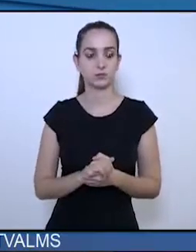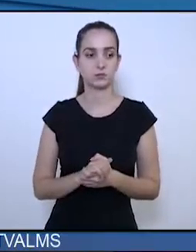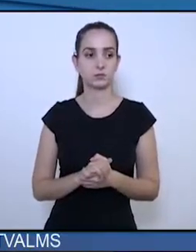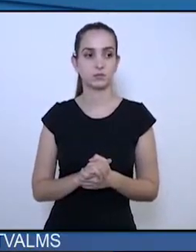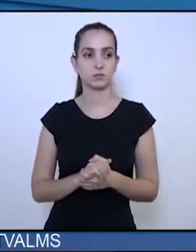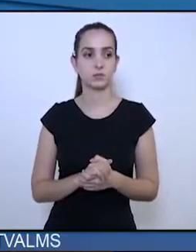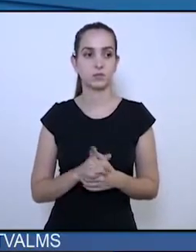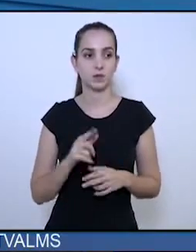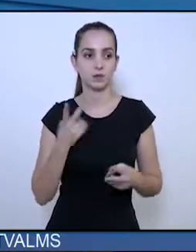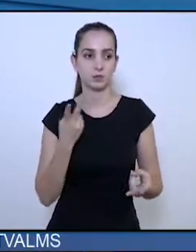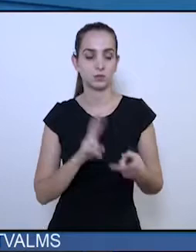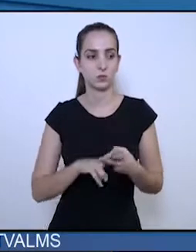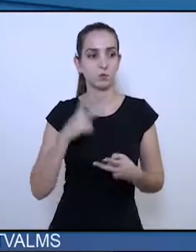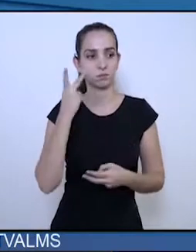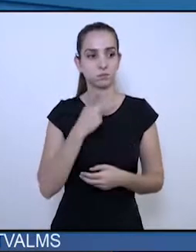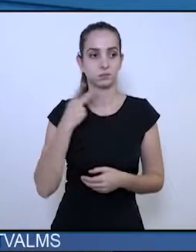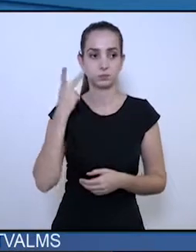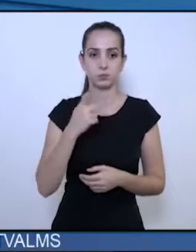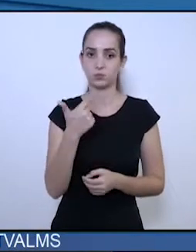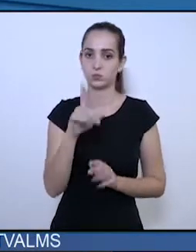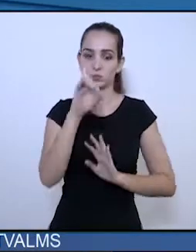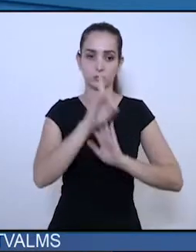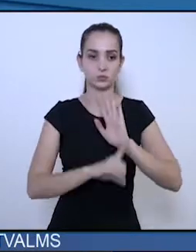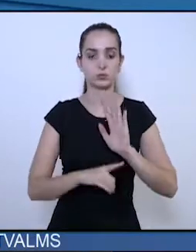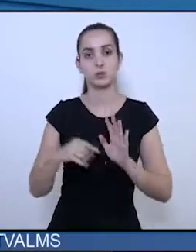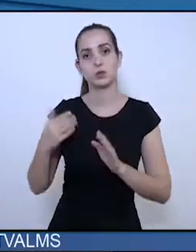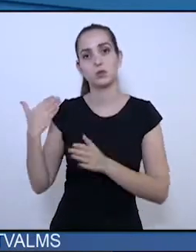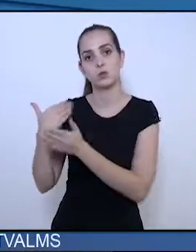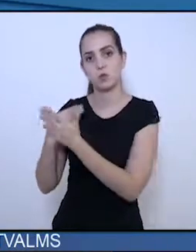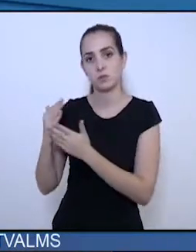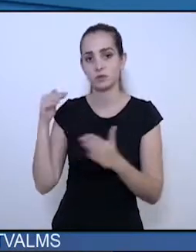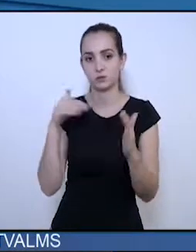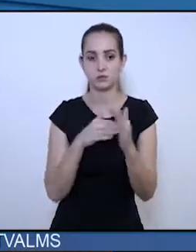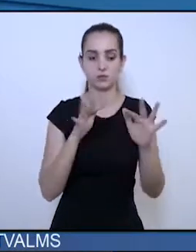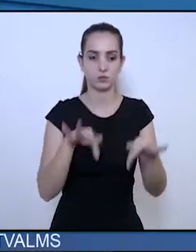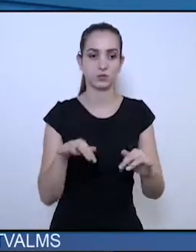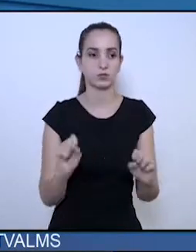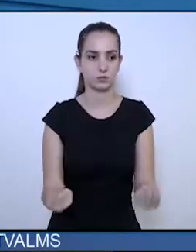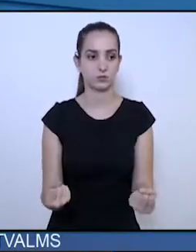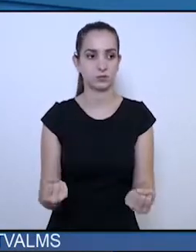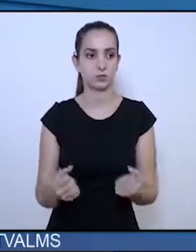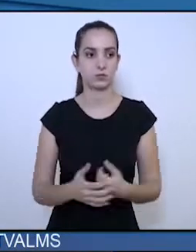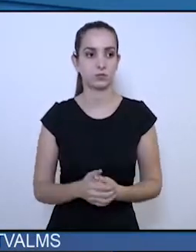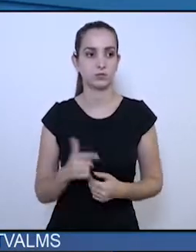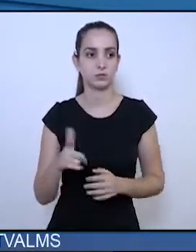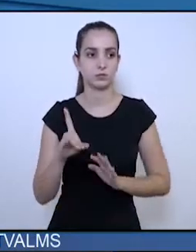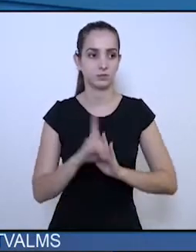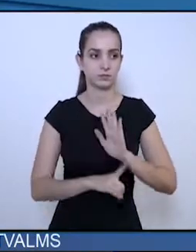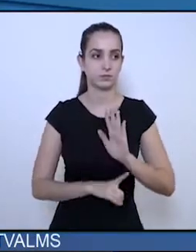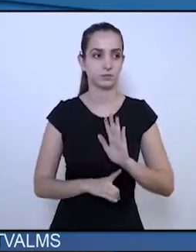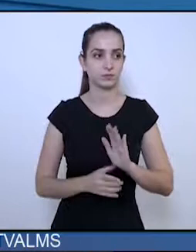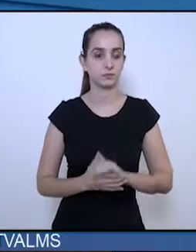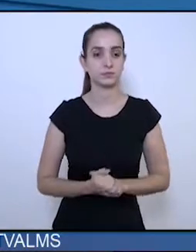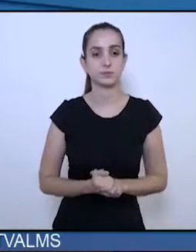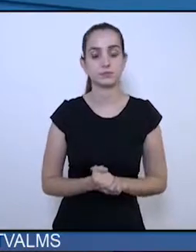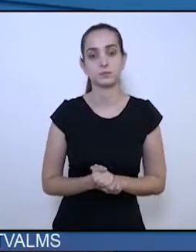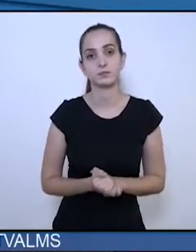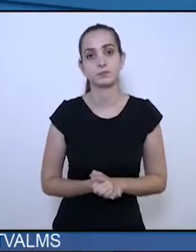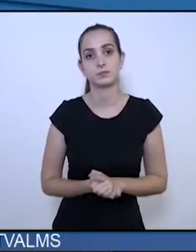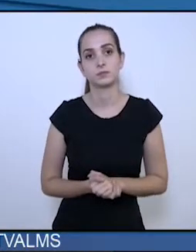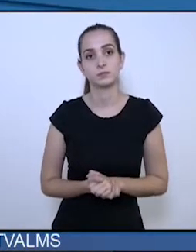Condenação política. Sem direito do começo até o final de defesa. Sem direito.